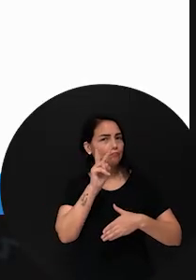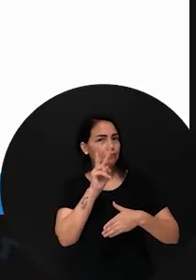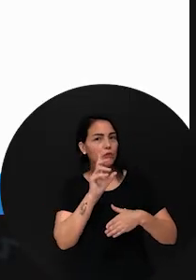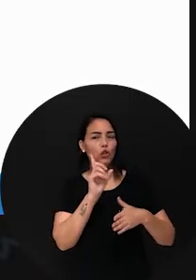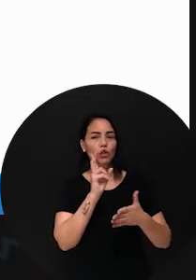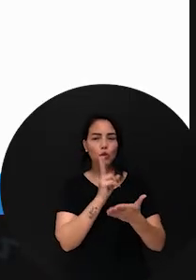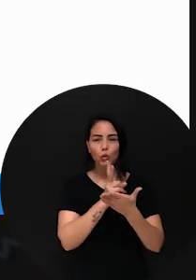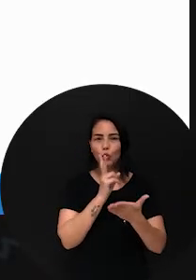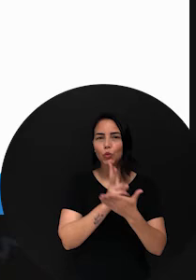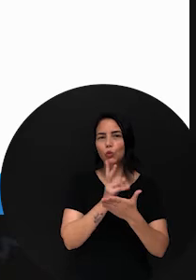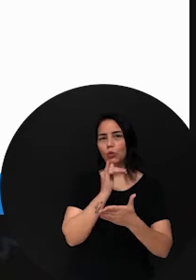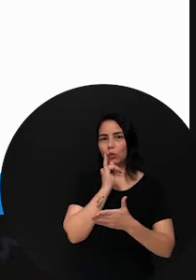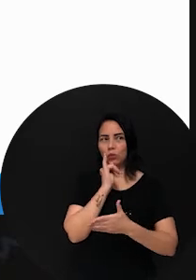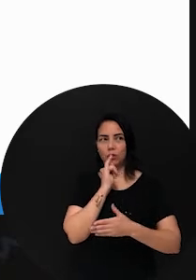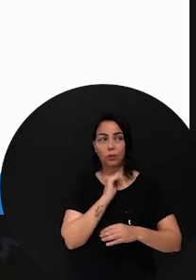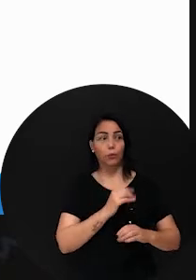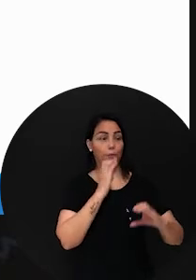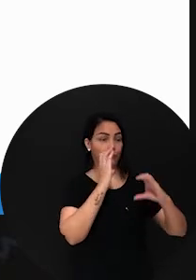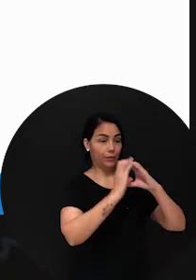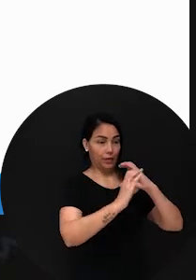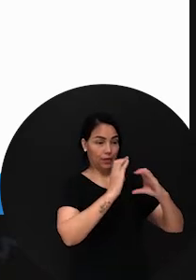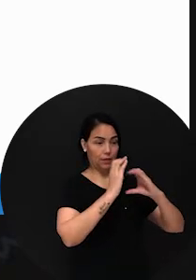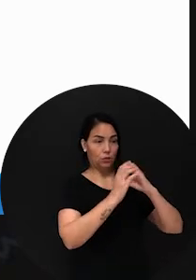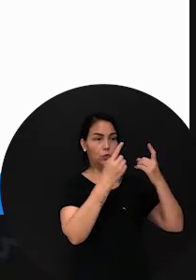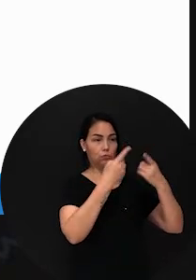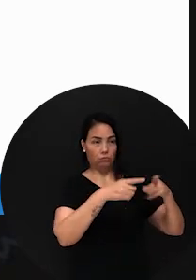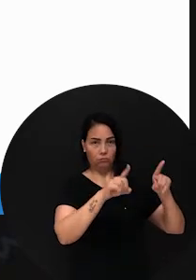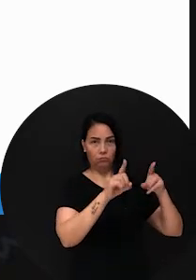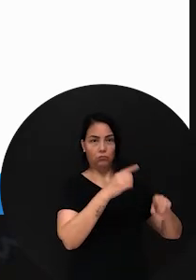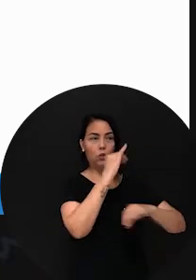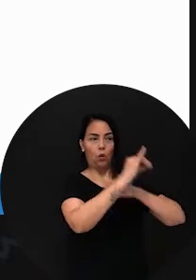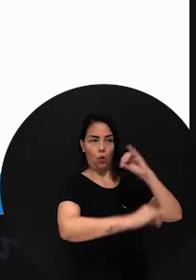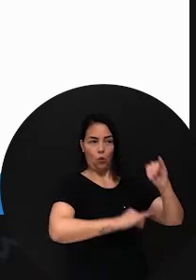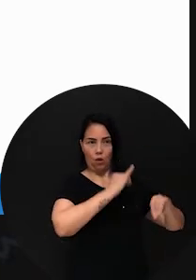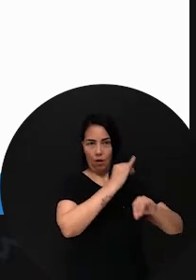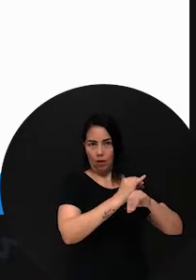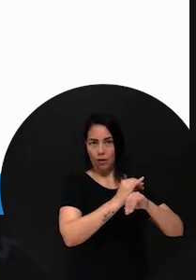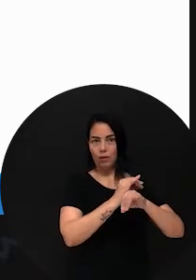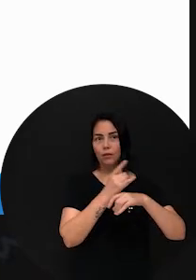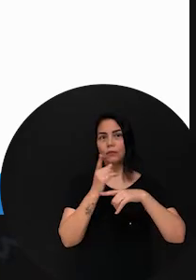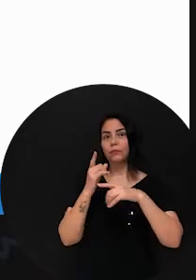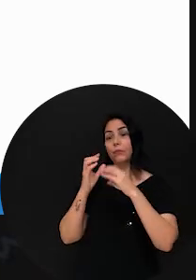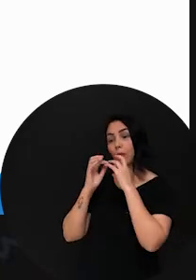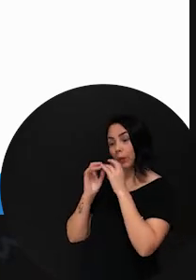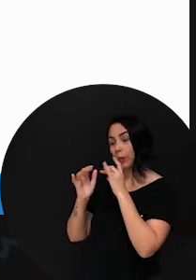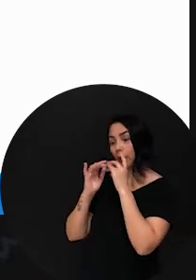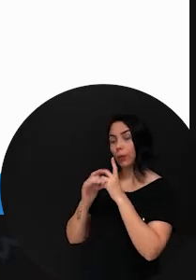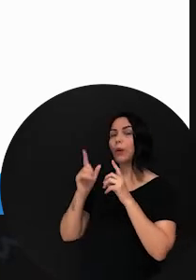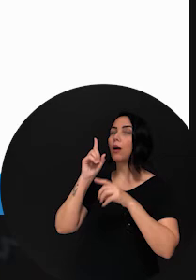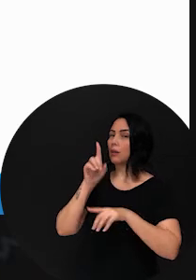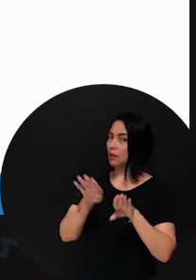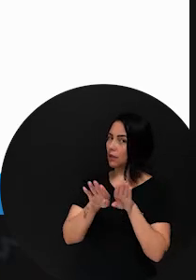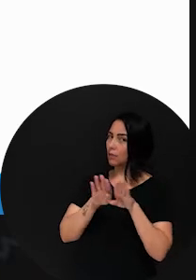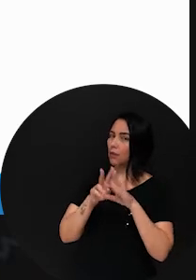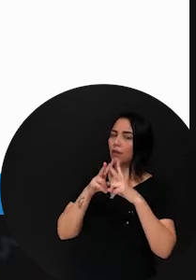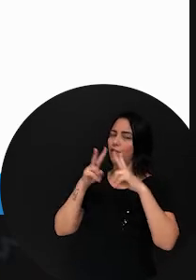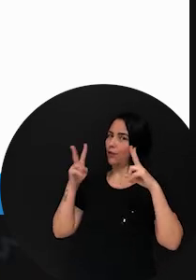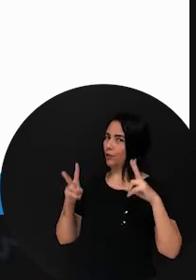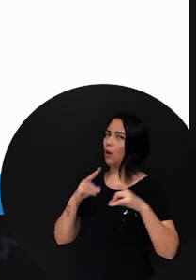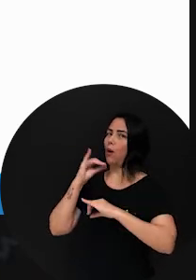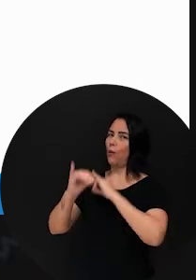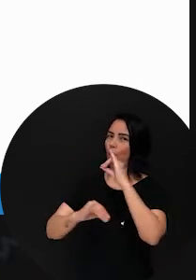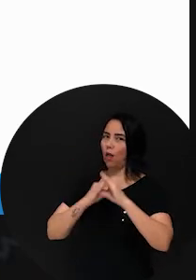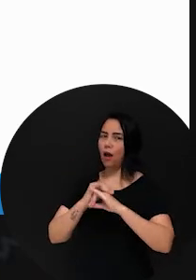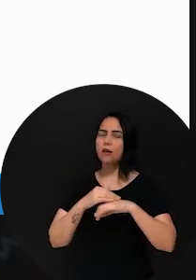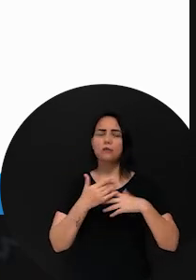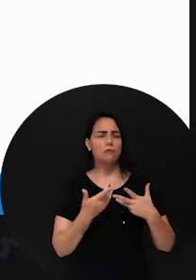Para quem tem dúvida, as aulas online... Ó, Angela, para quem tem dúvida, as aulas online funcionam tão bem